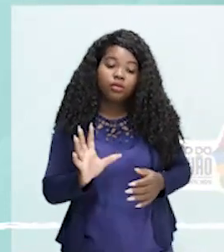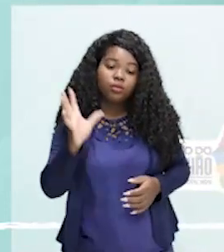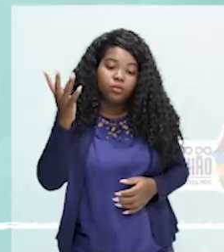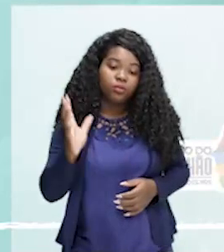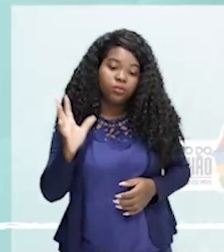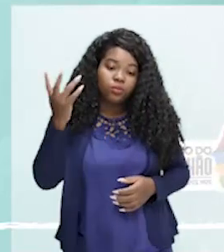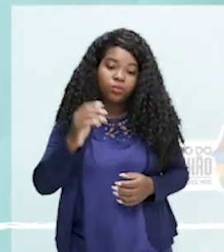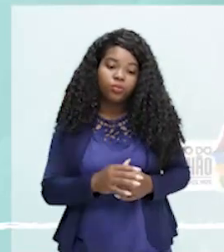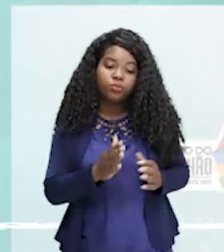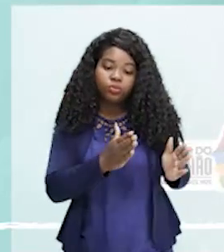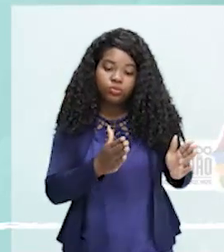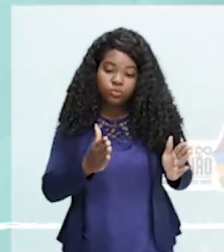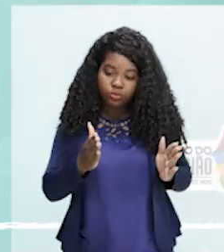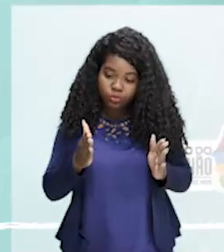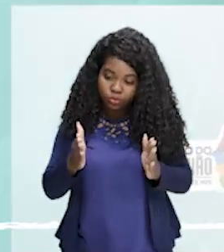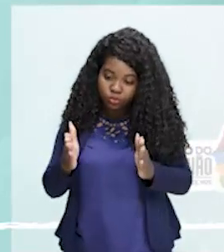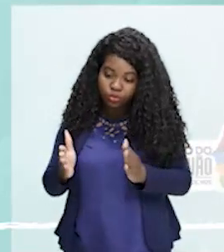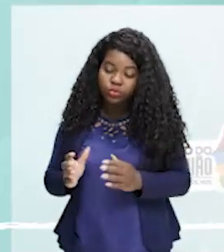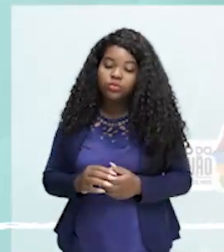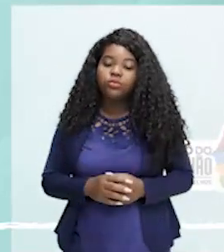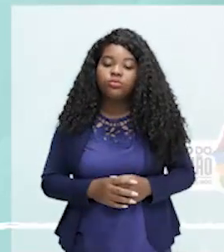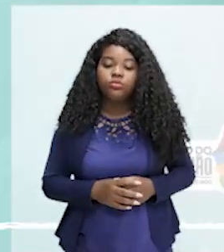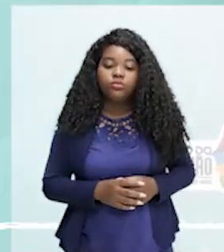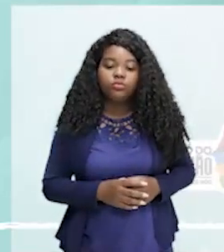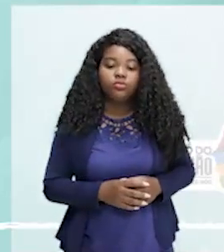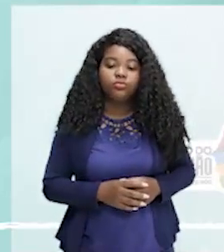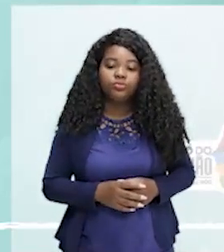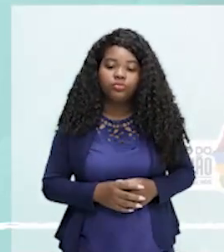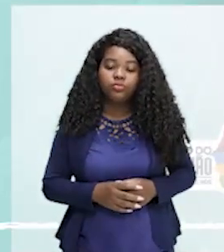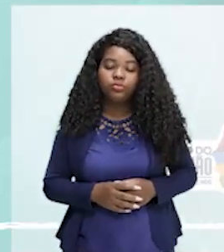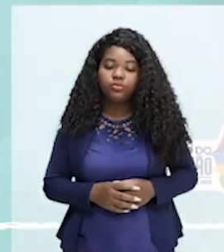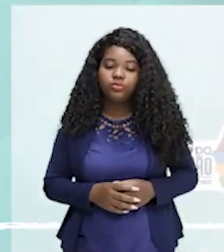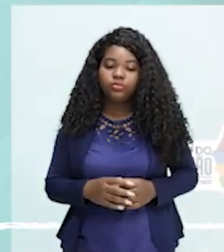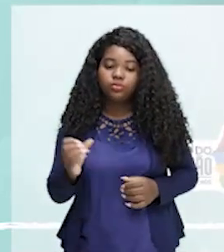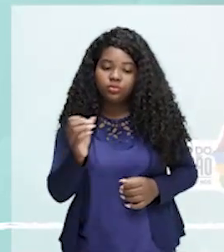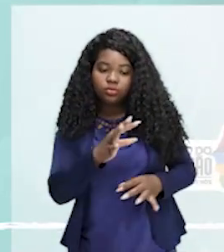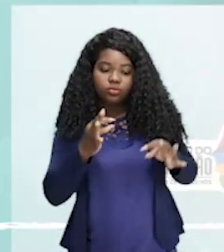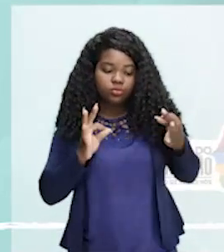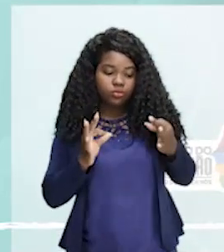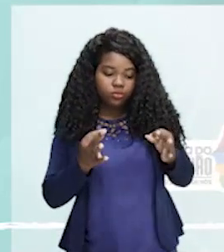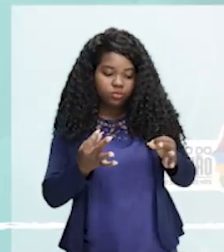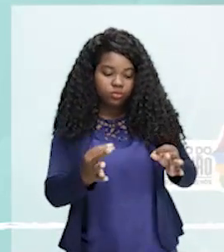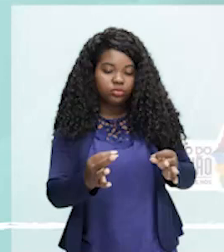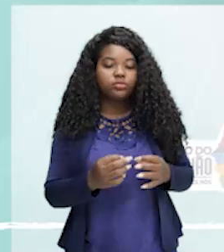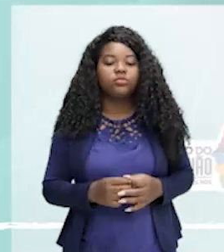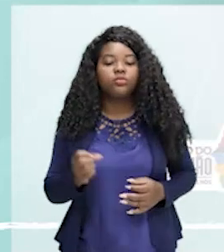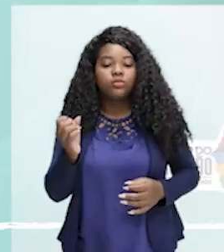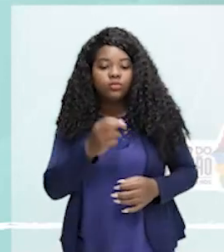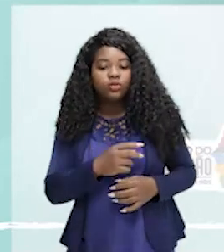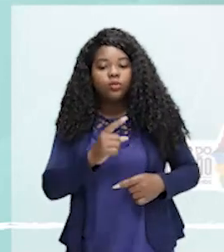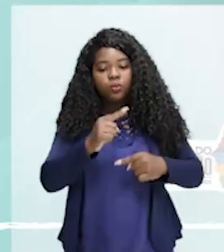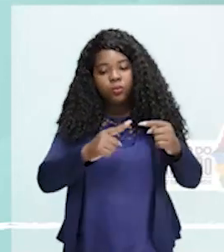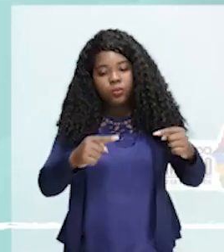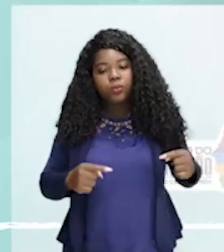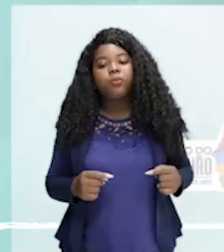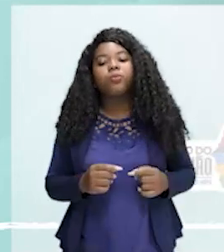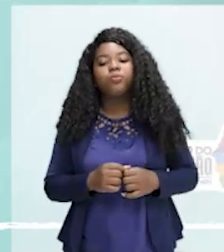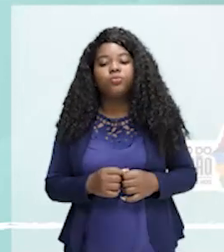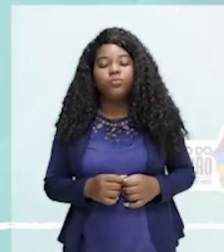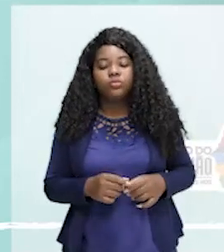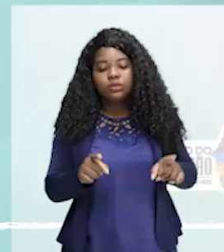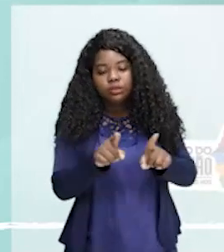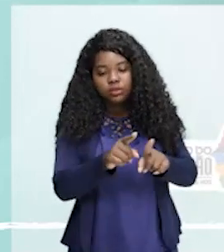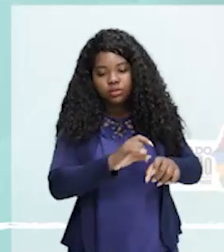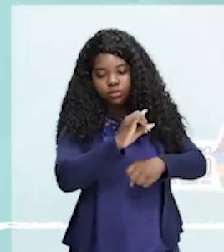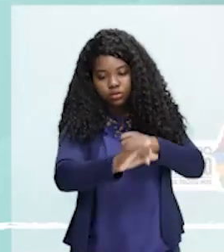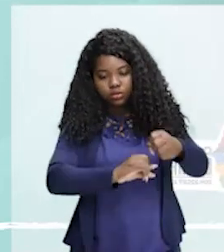acontecer num processo gradativo. Né? As novas tecnologias, os novos recursos de mídia, a